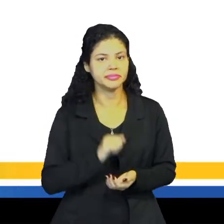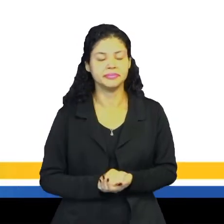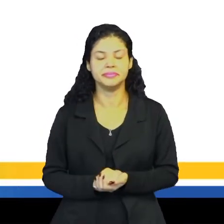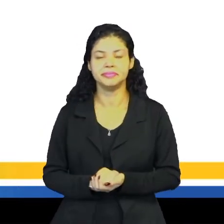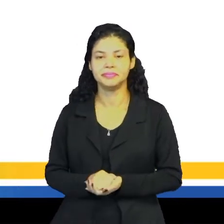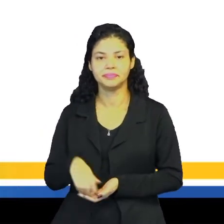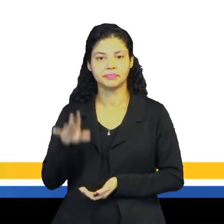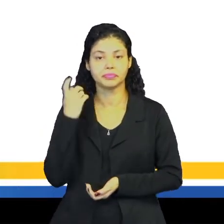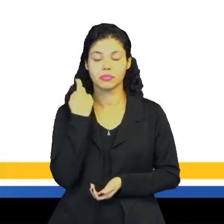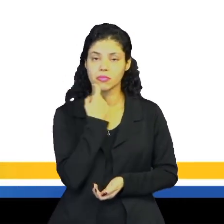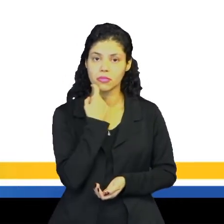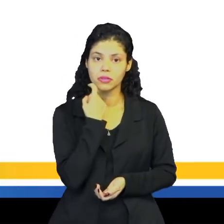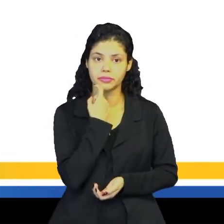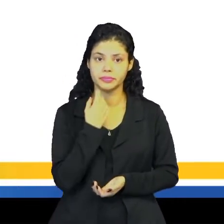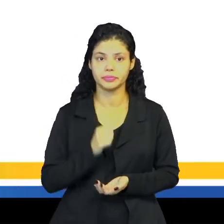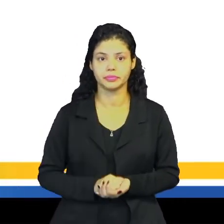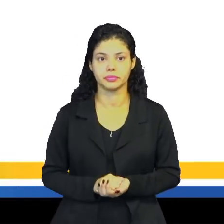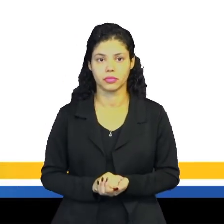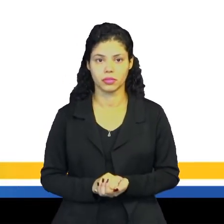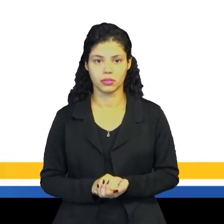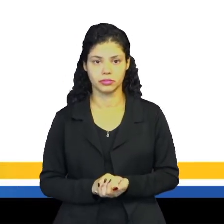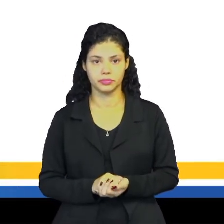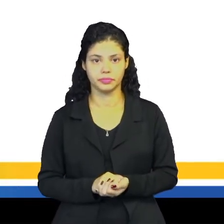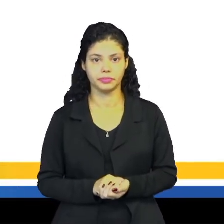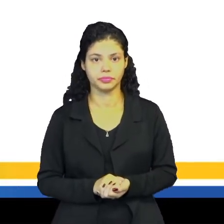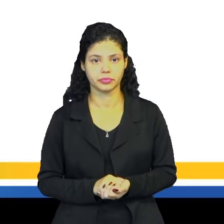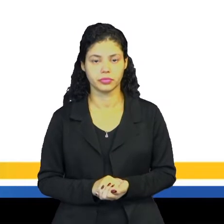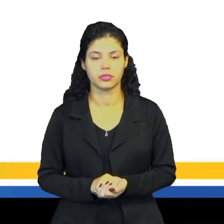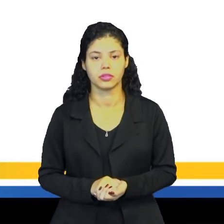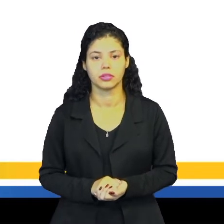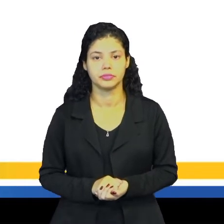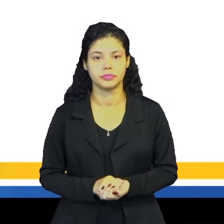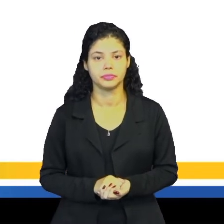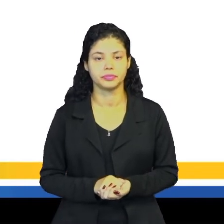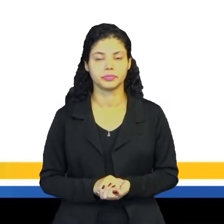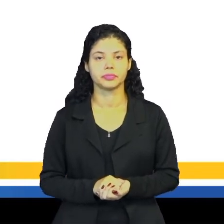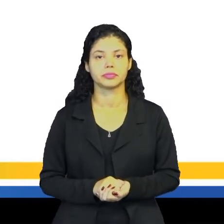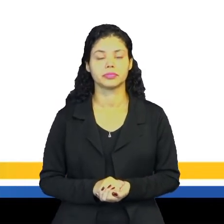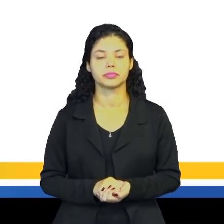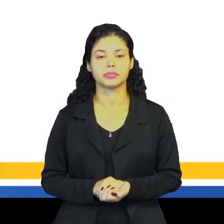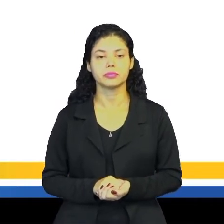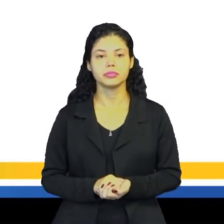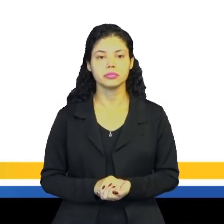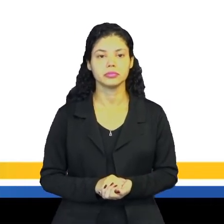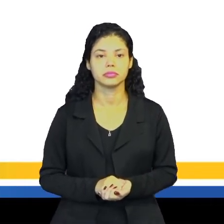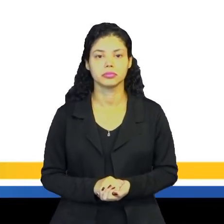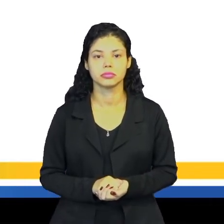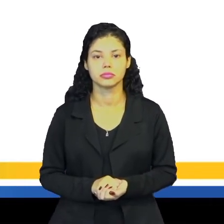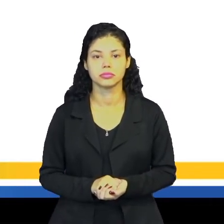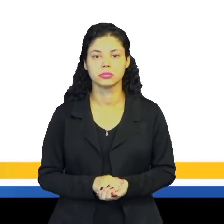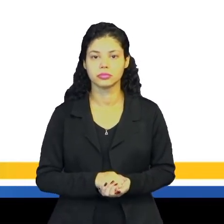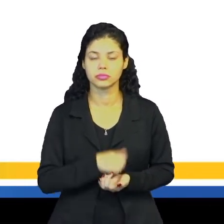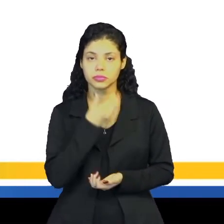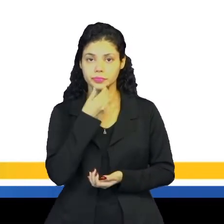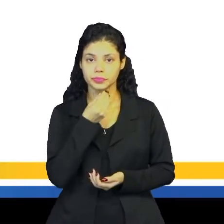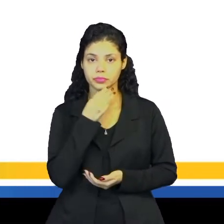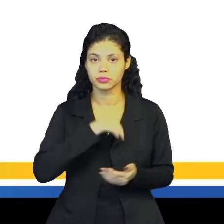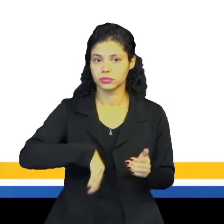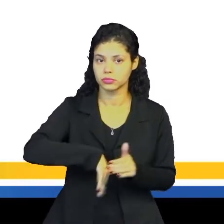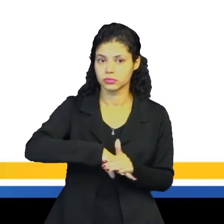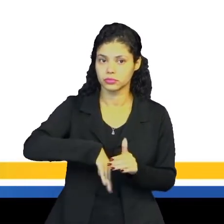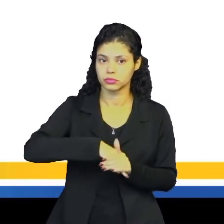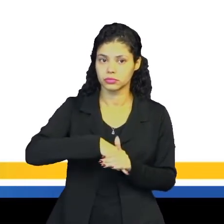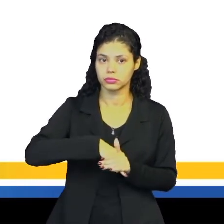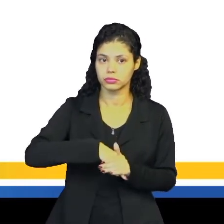Fridays, às sextas-feiras, né? Nós temos ali the boy plays soccer on Fridays, né? Os